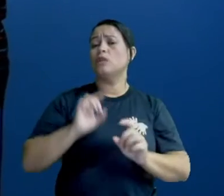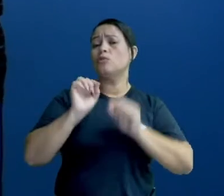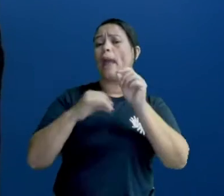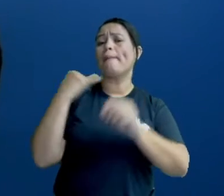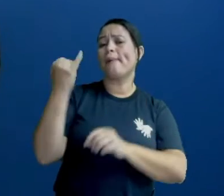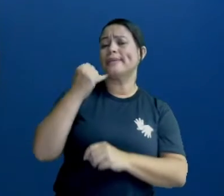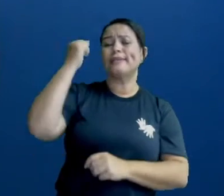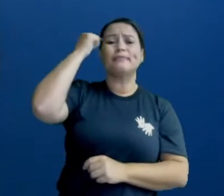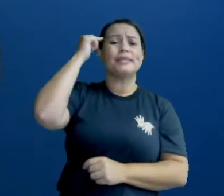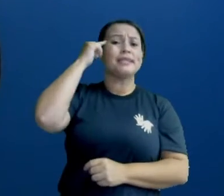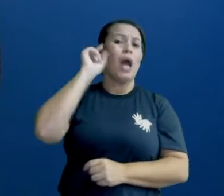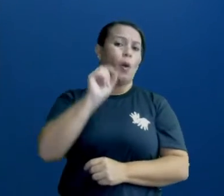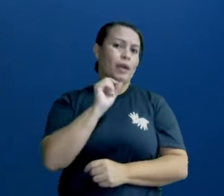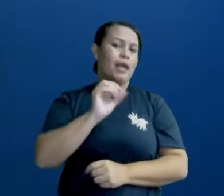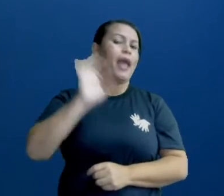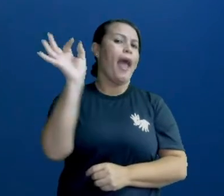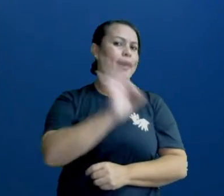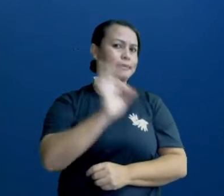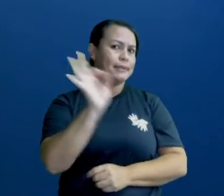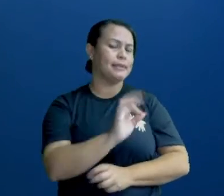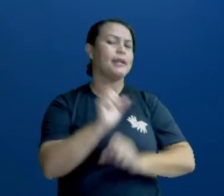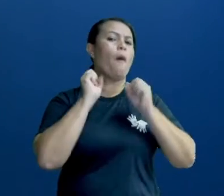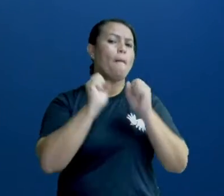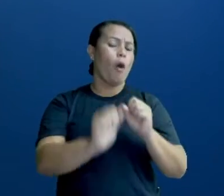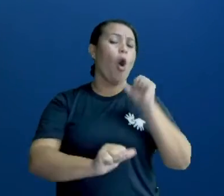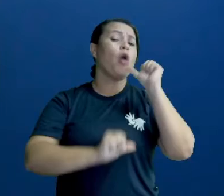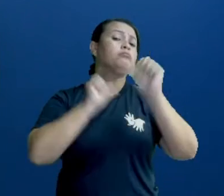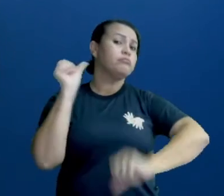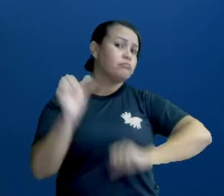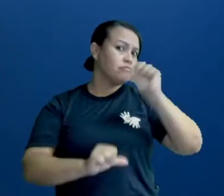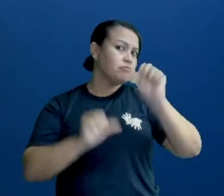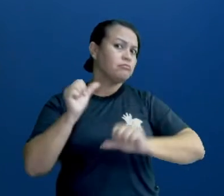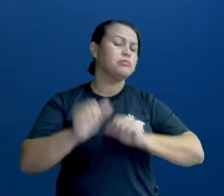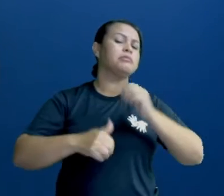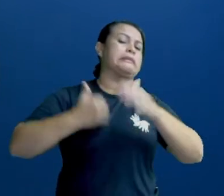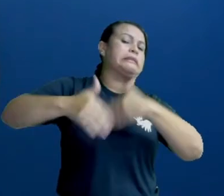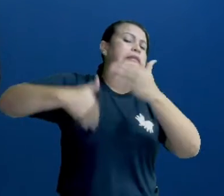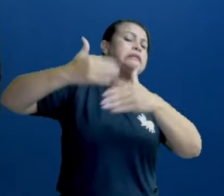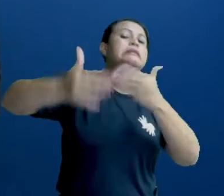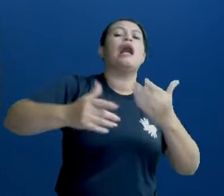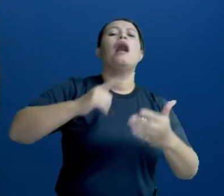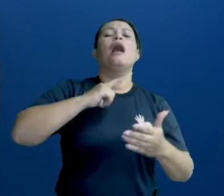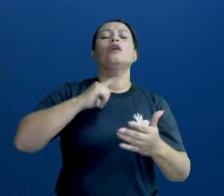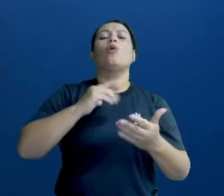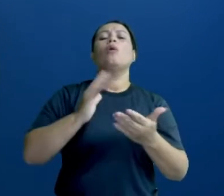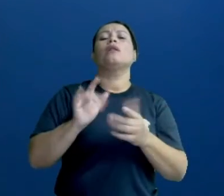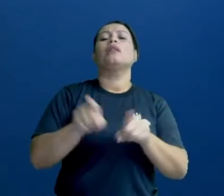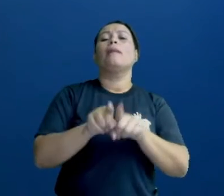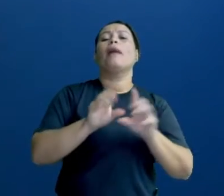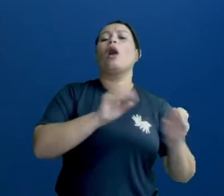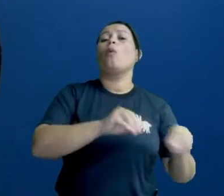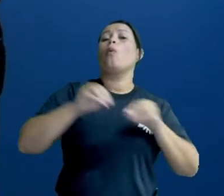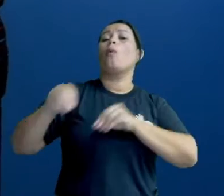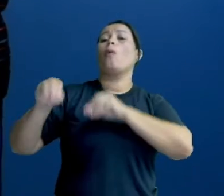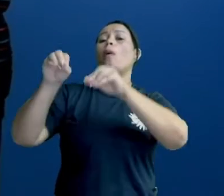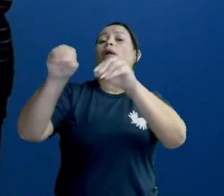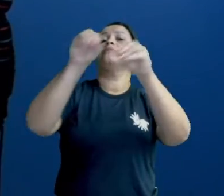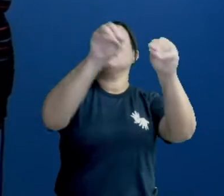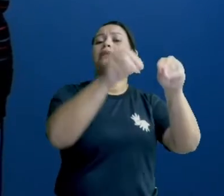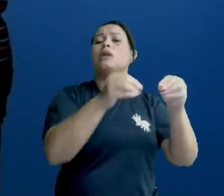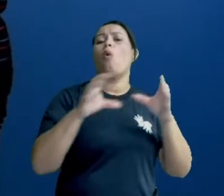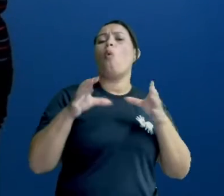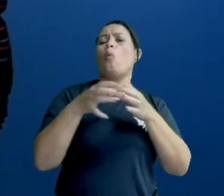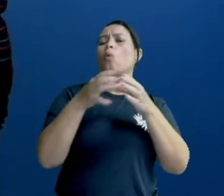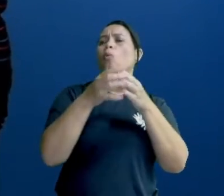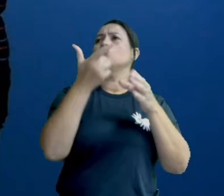pensar que esse percentual ele pode sofrer alterações com o passar do tempo, né? A gente sabe que com as migrações, grupos de outros